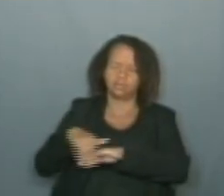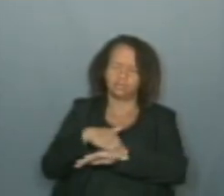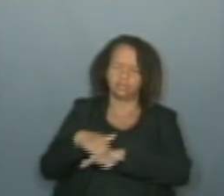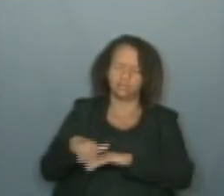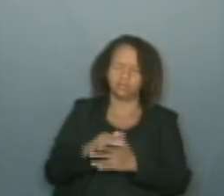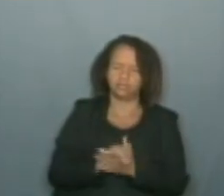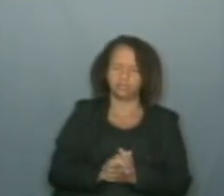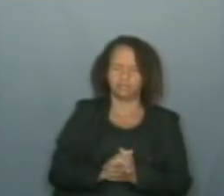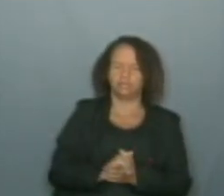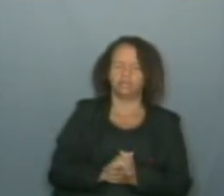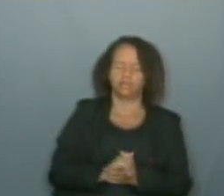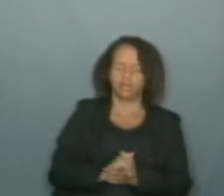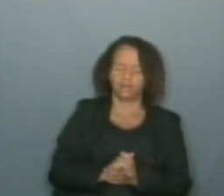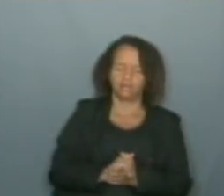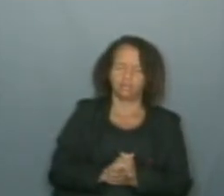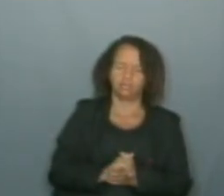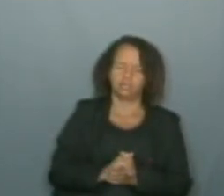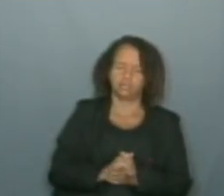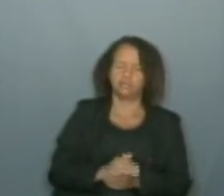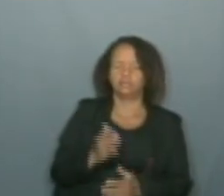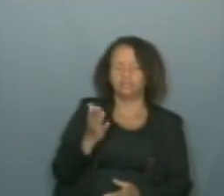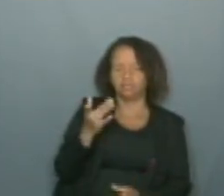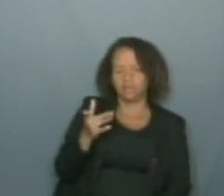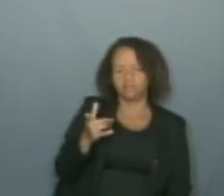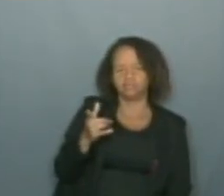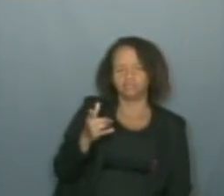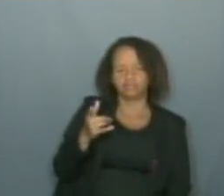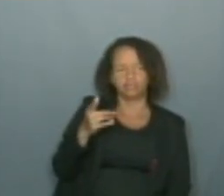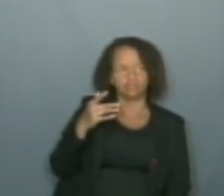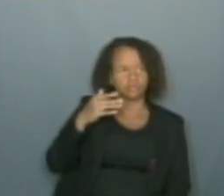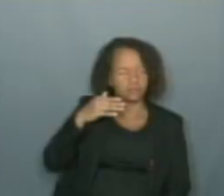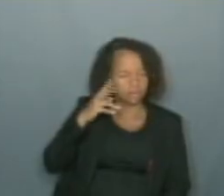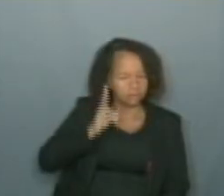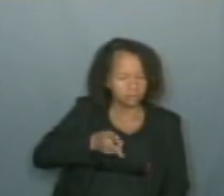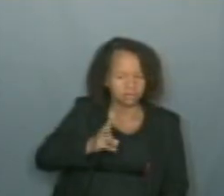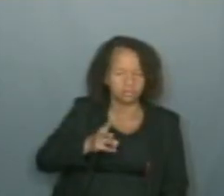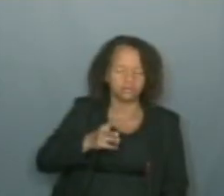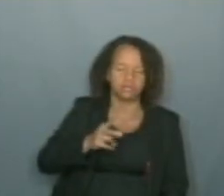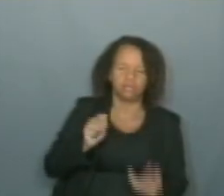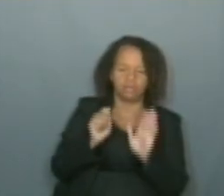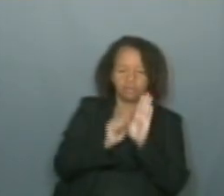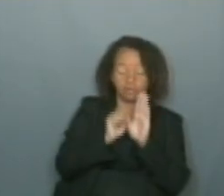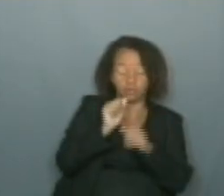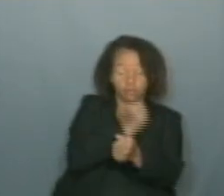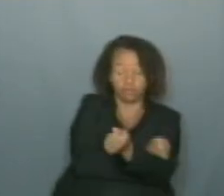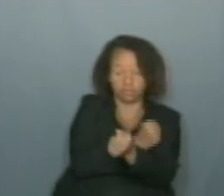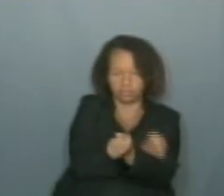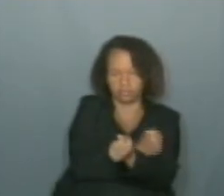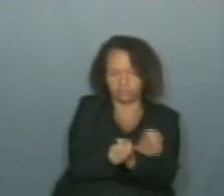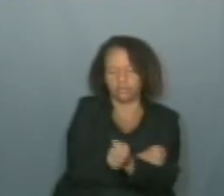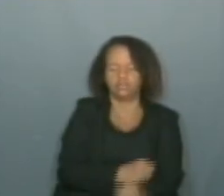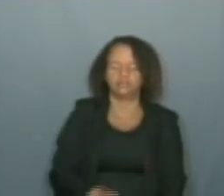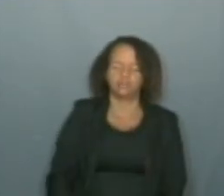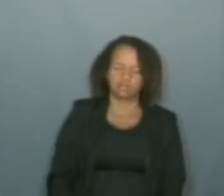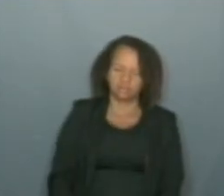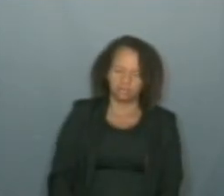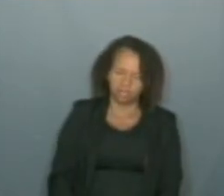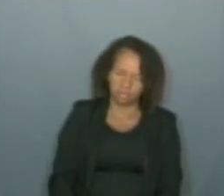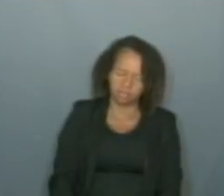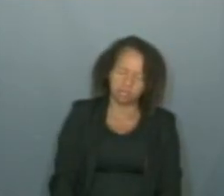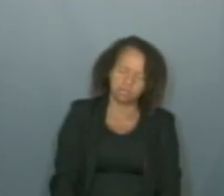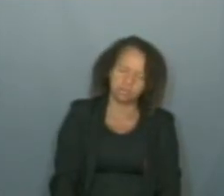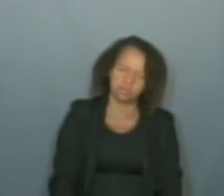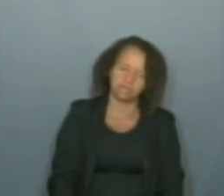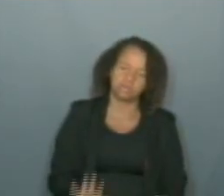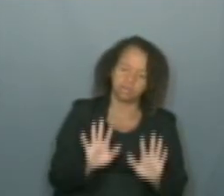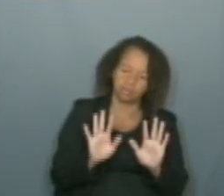rua, geralmente para alimentar o seu vício. E geralmente para